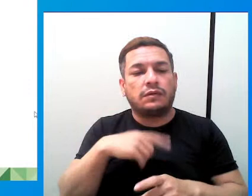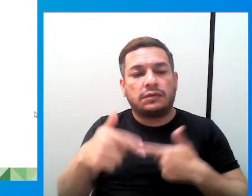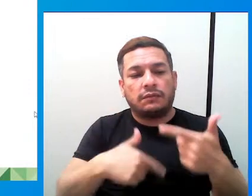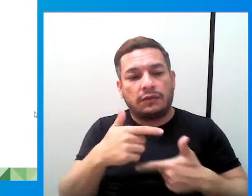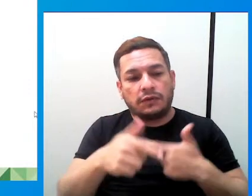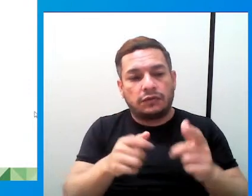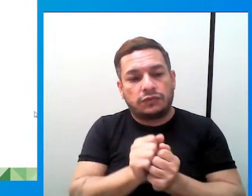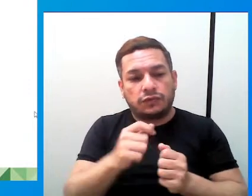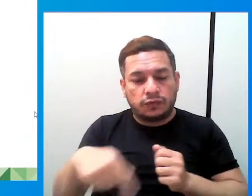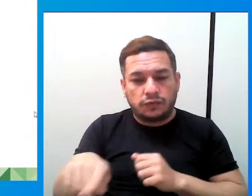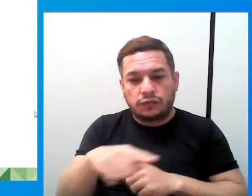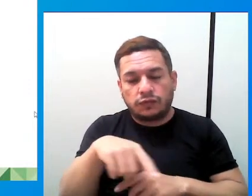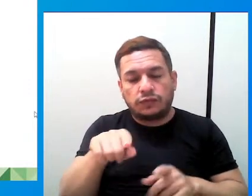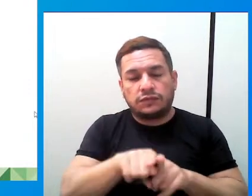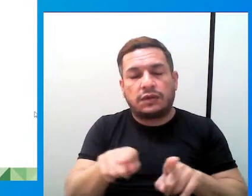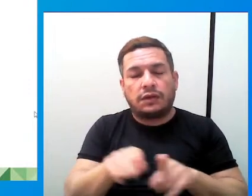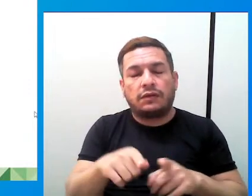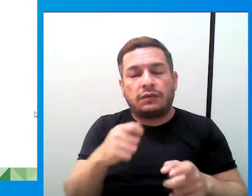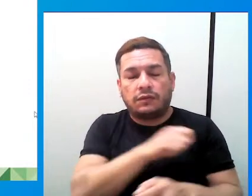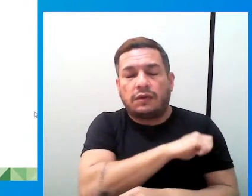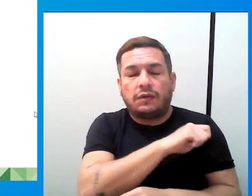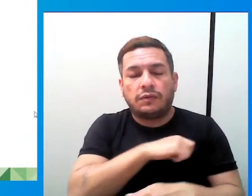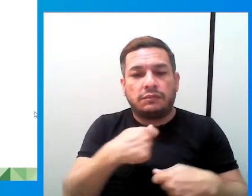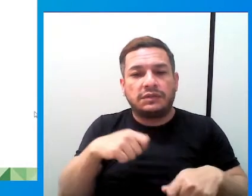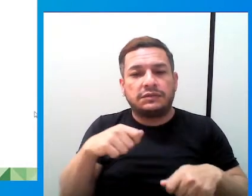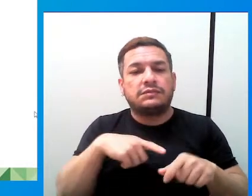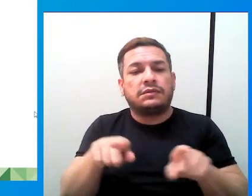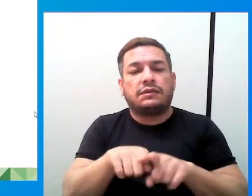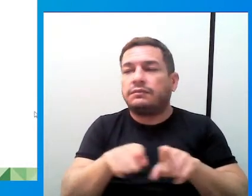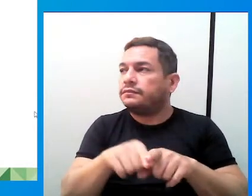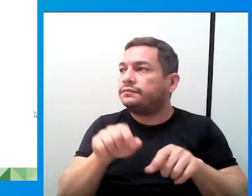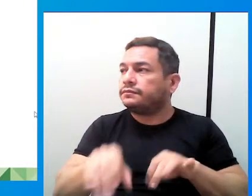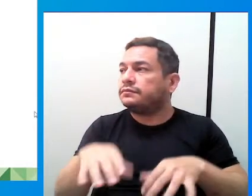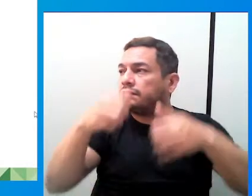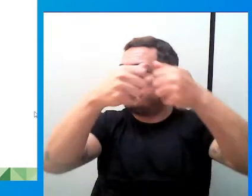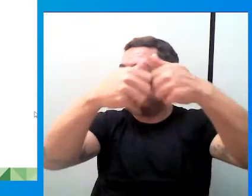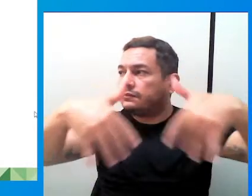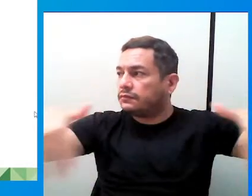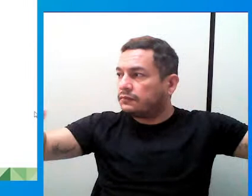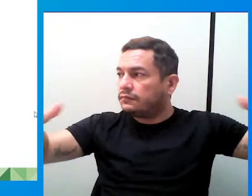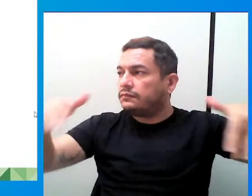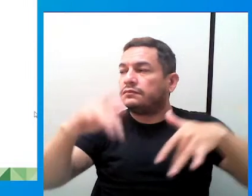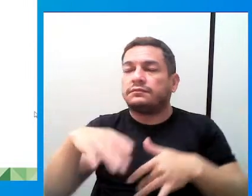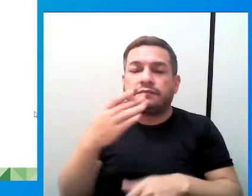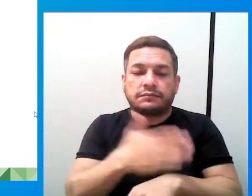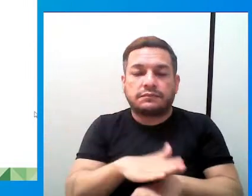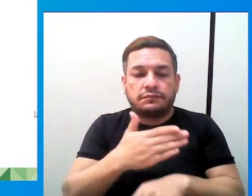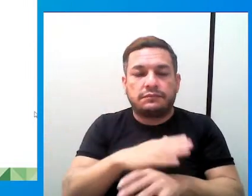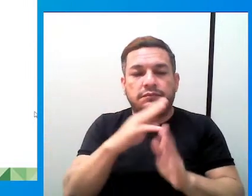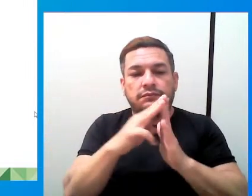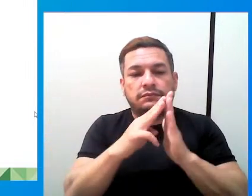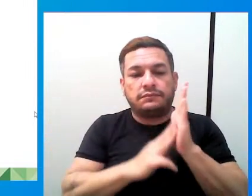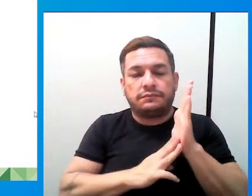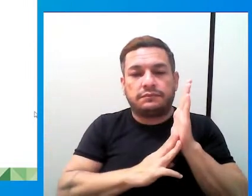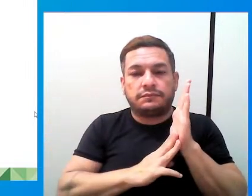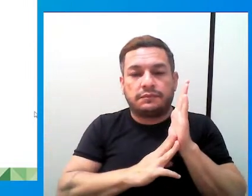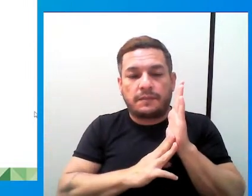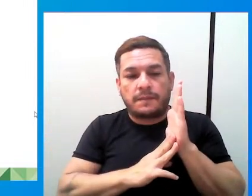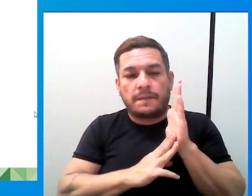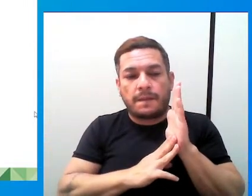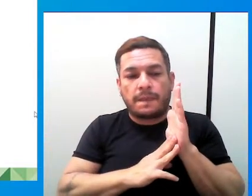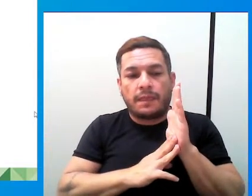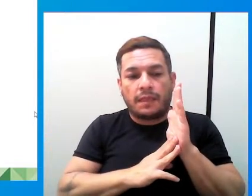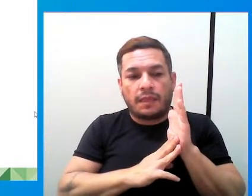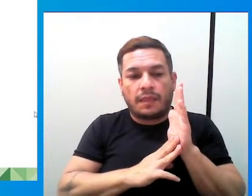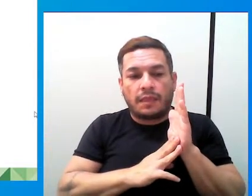que eu preciso colocar a extensão aqui dentro. Então, a ideia é ressignificar essa prática metodológica e a extensão entrar realmente, né, sem